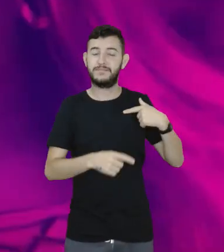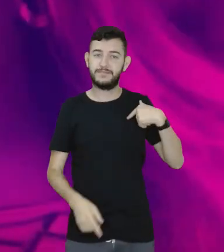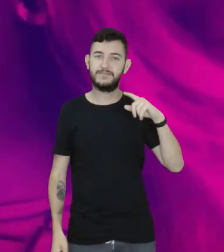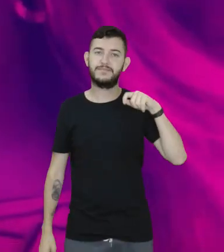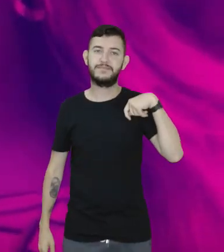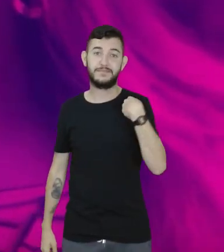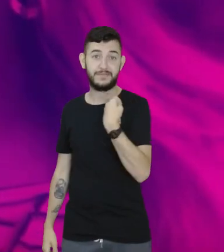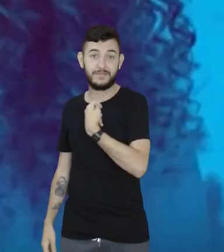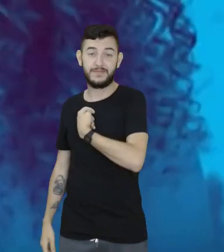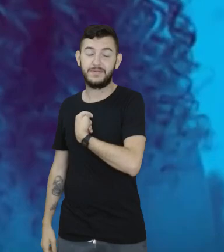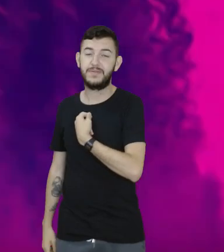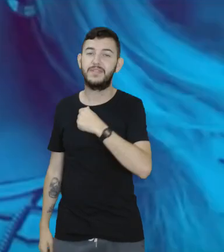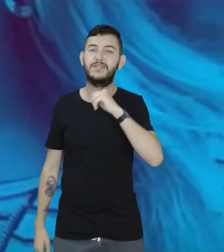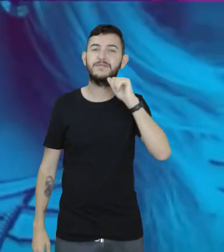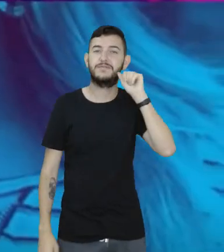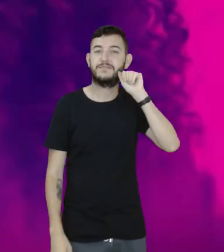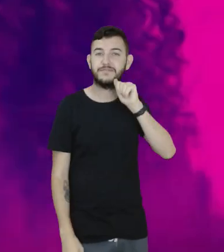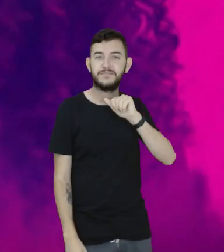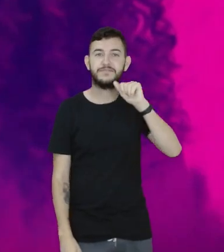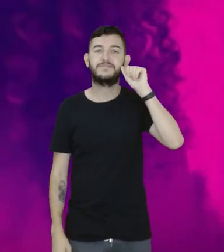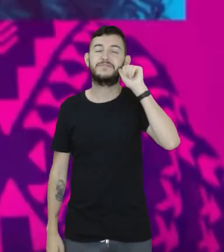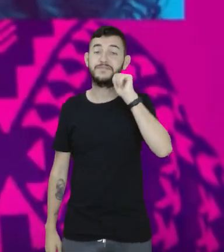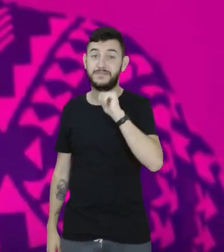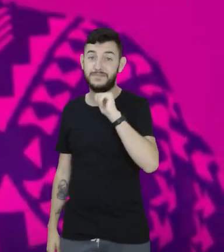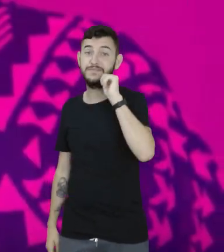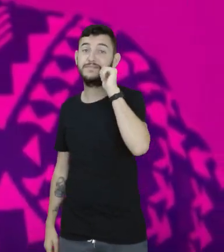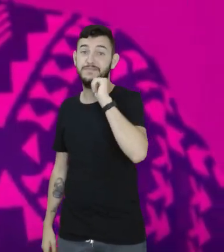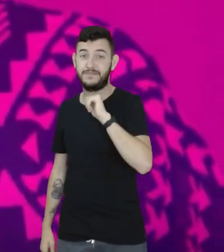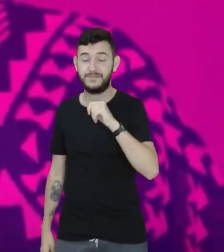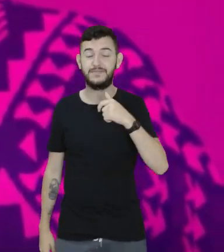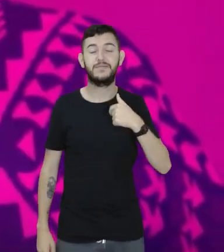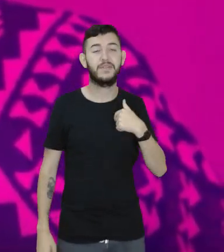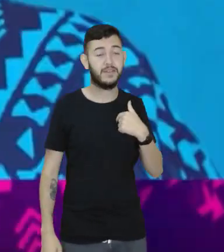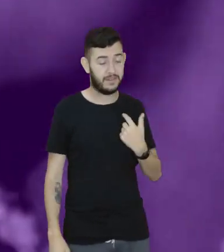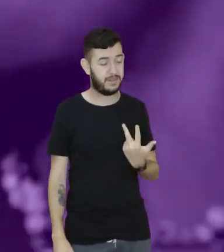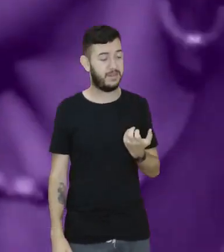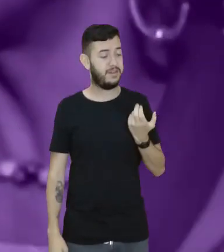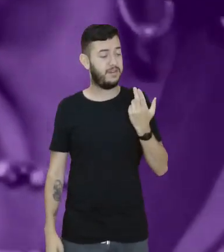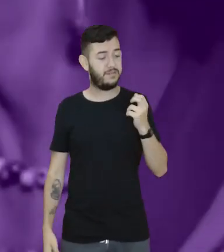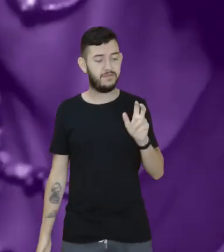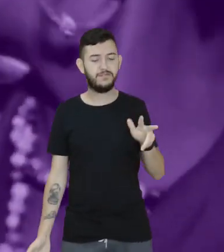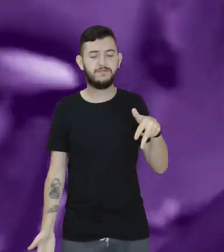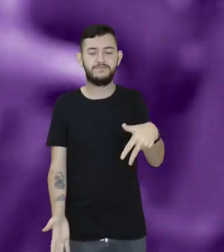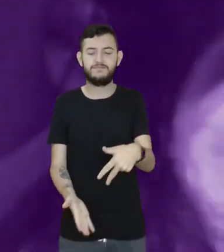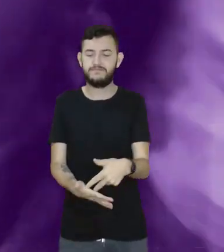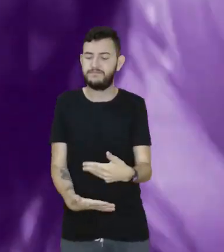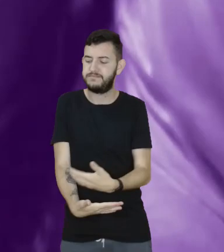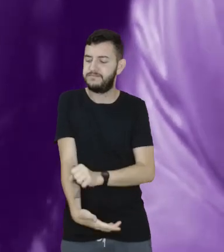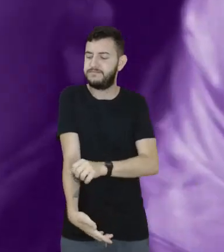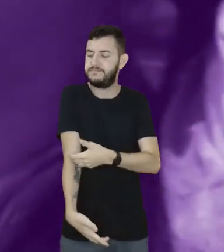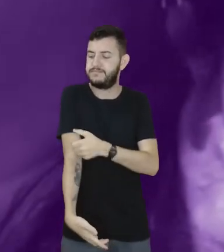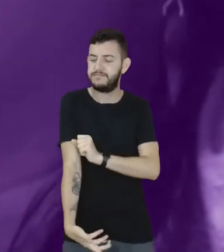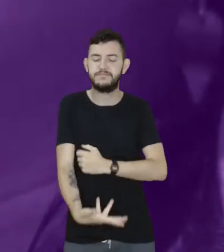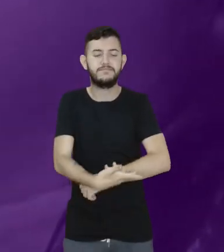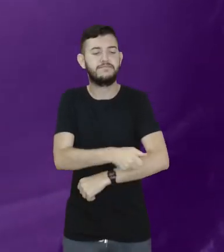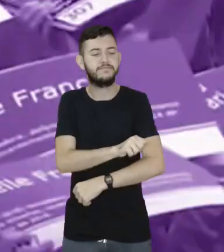Porque eu sou mulher pra fazer